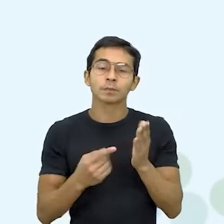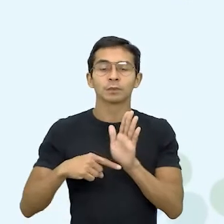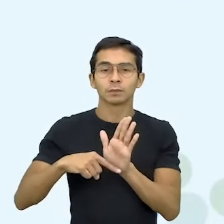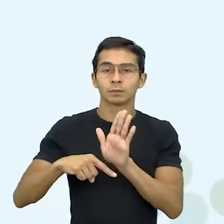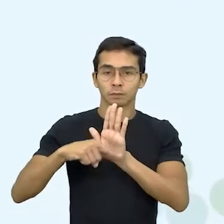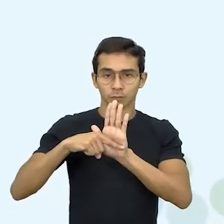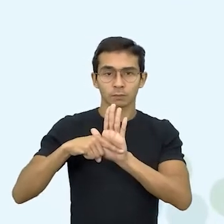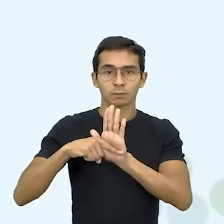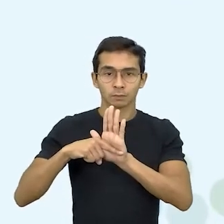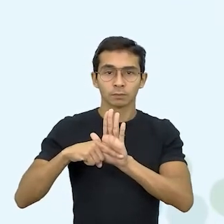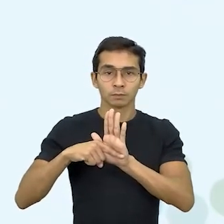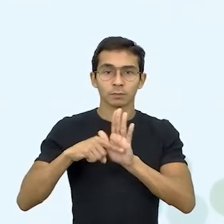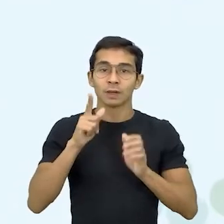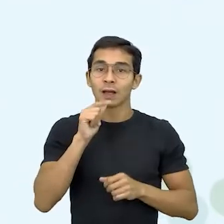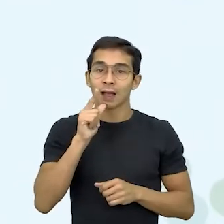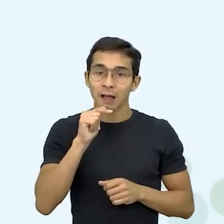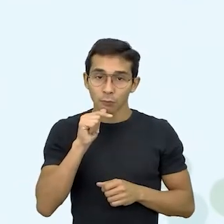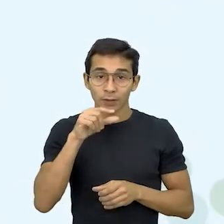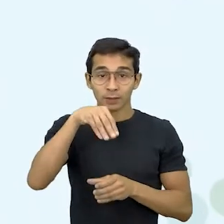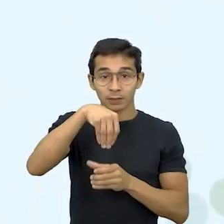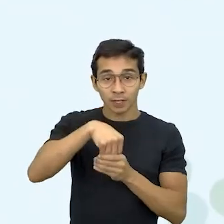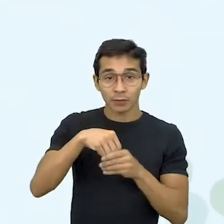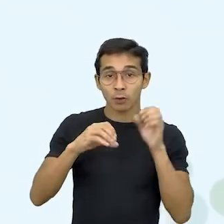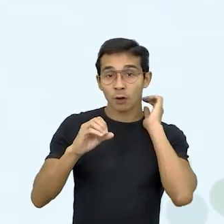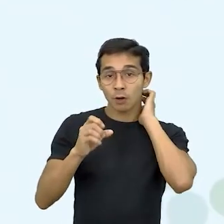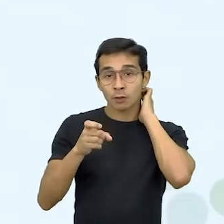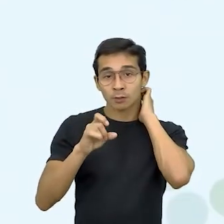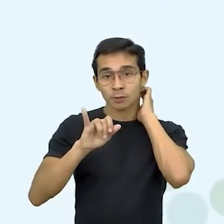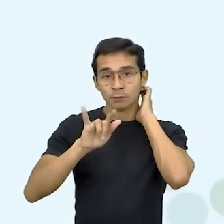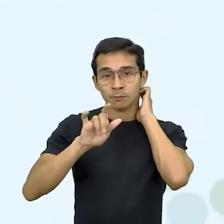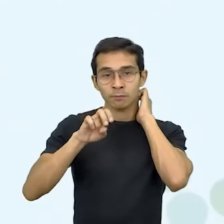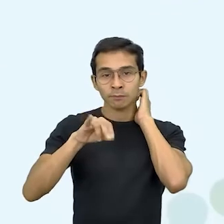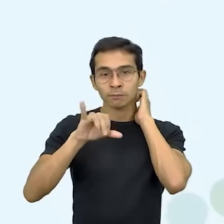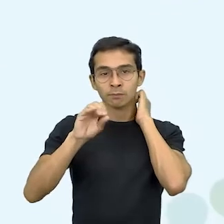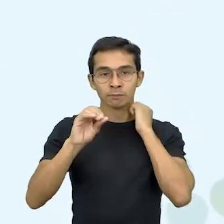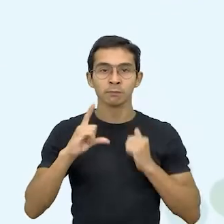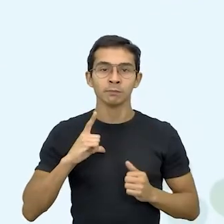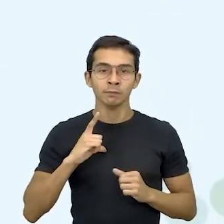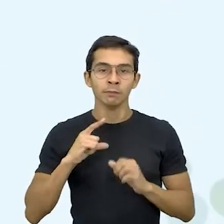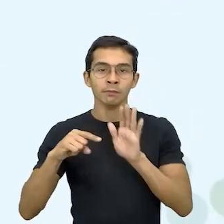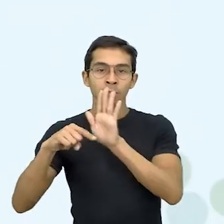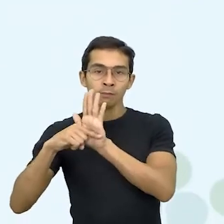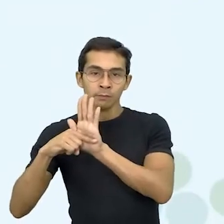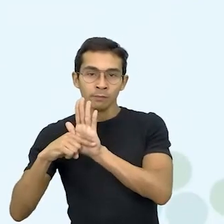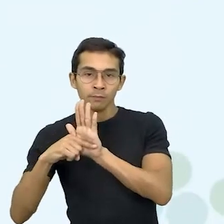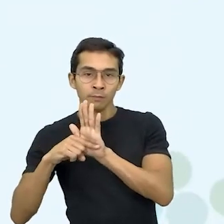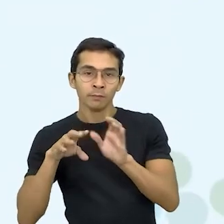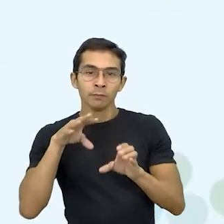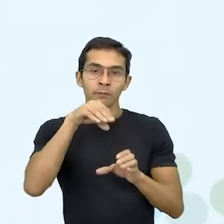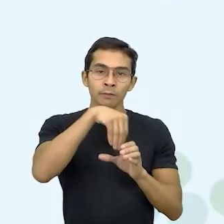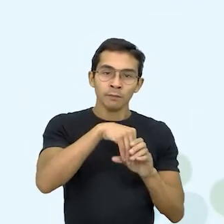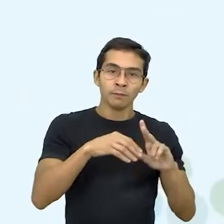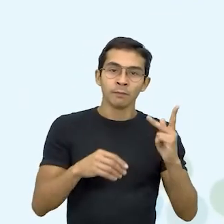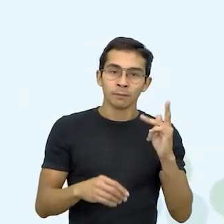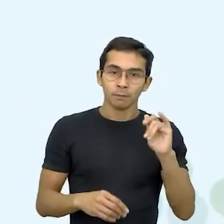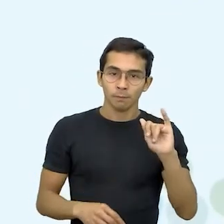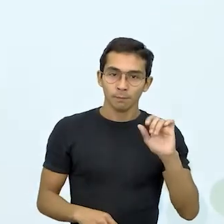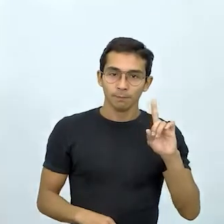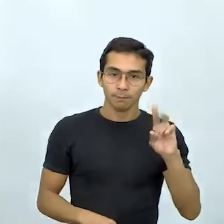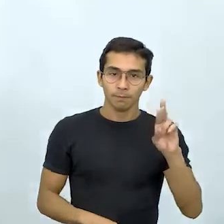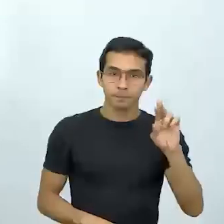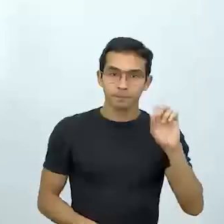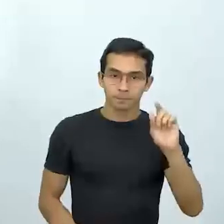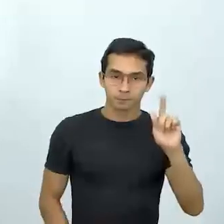negativa na região do átomo de oxigênio e uma carga parcial positiva na região dos átomos de hidrogênio. Porque como